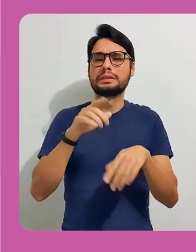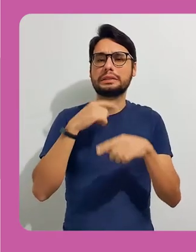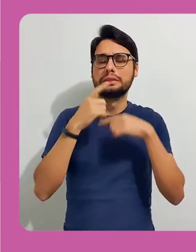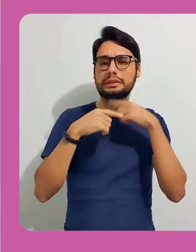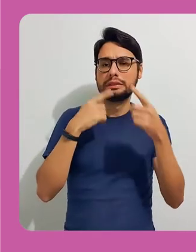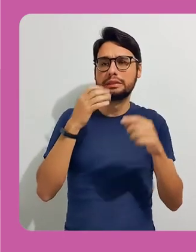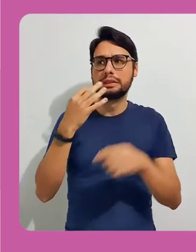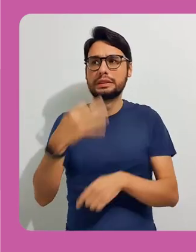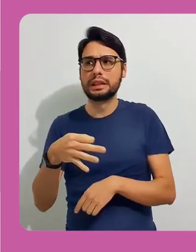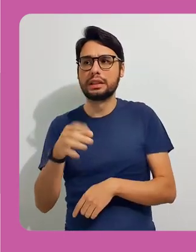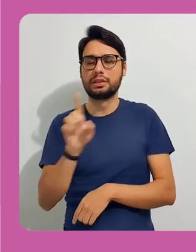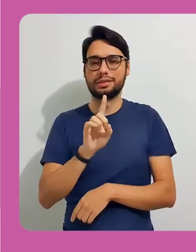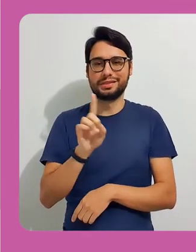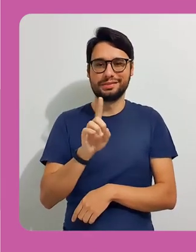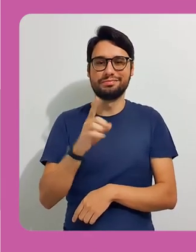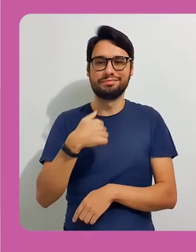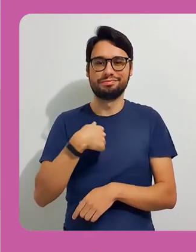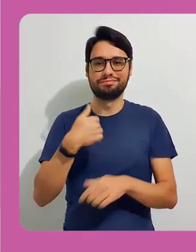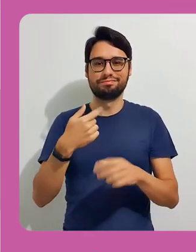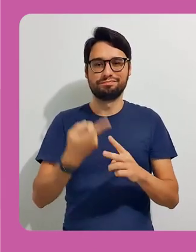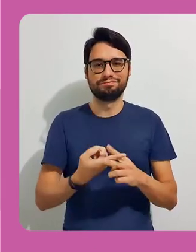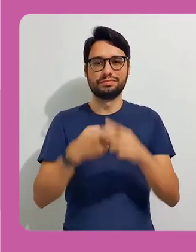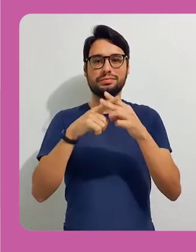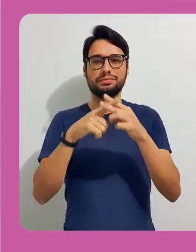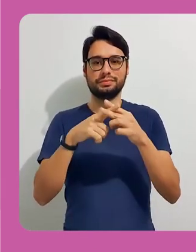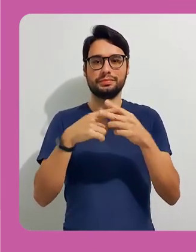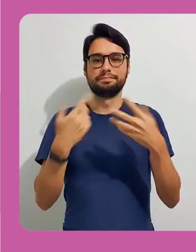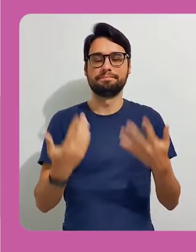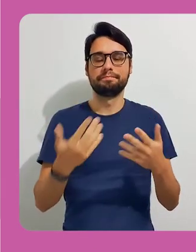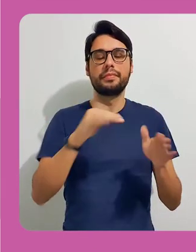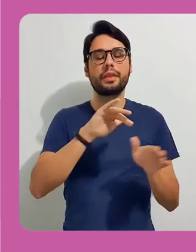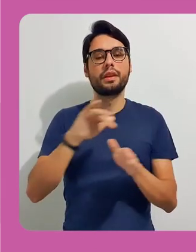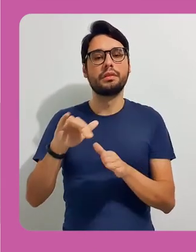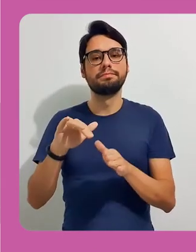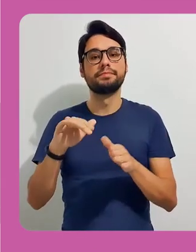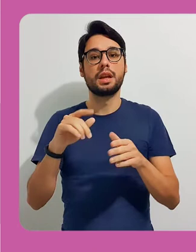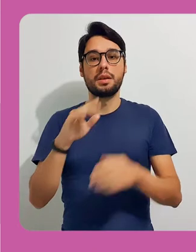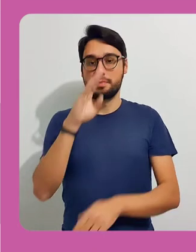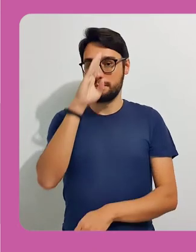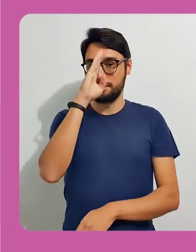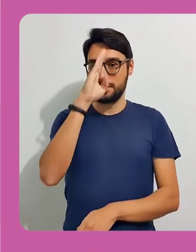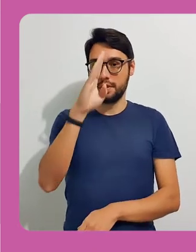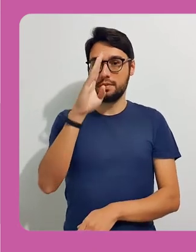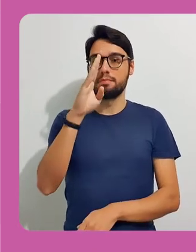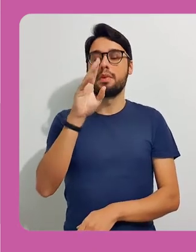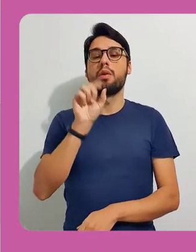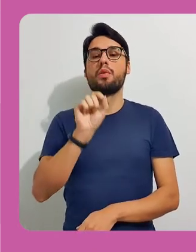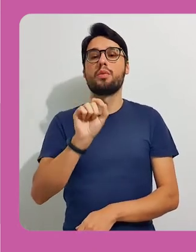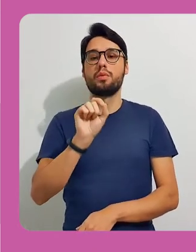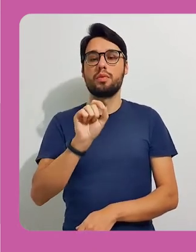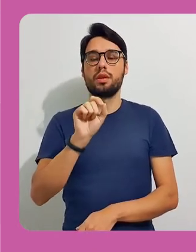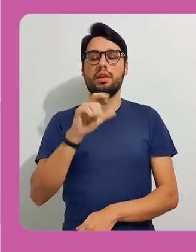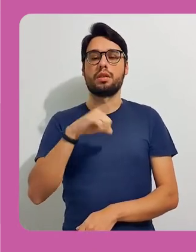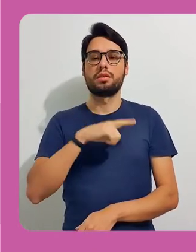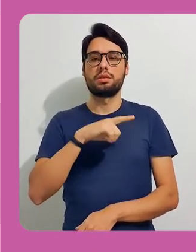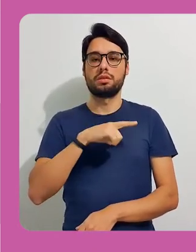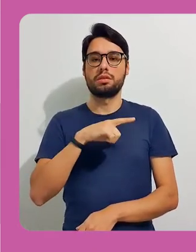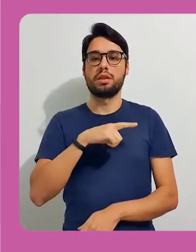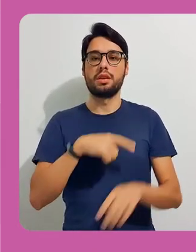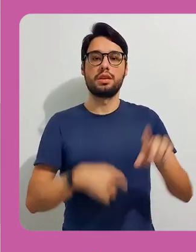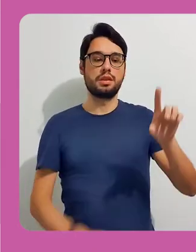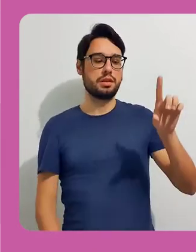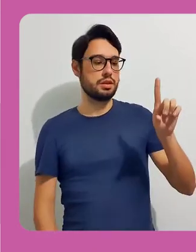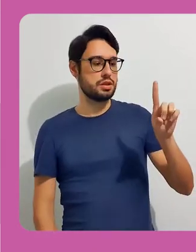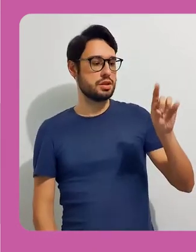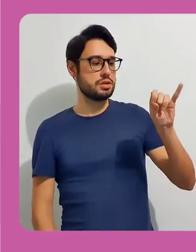bom e quais são os principais configurações o que que a gente deve se ater a disponibilidade